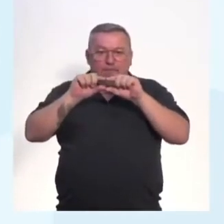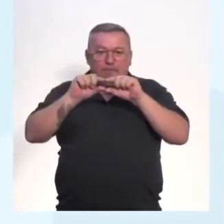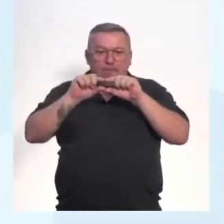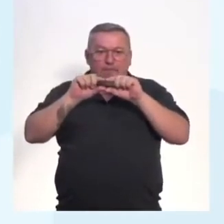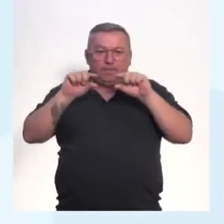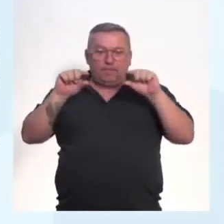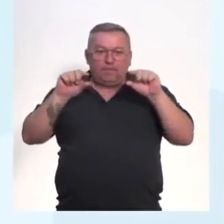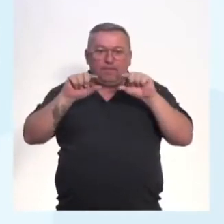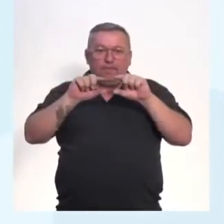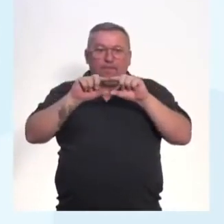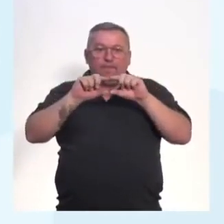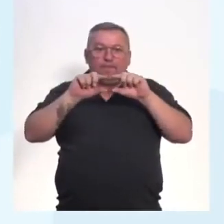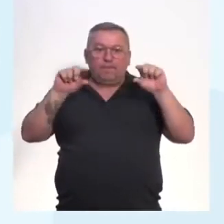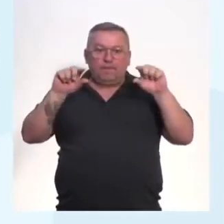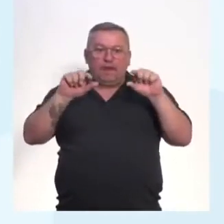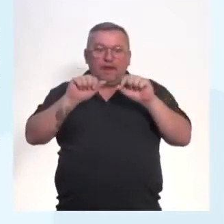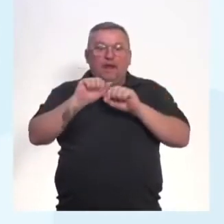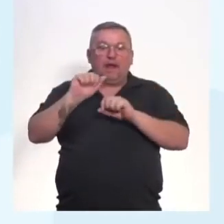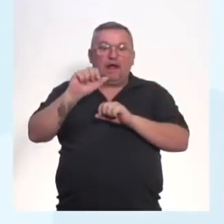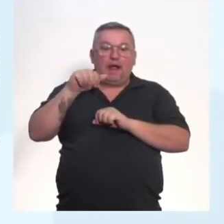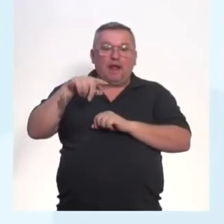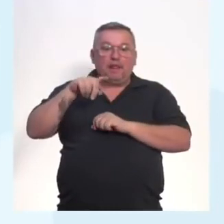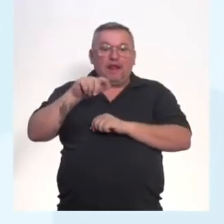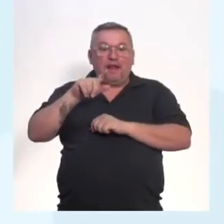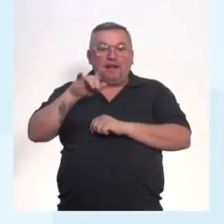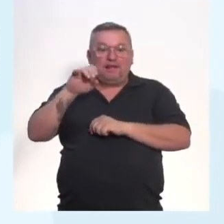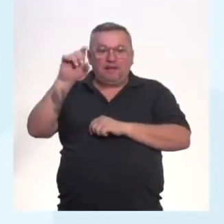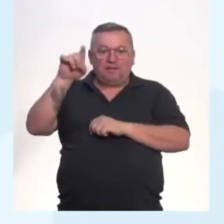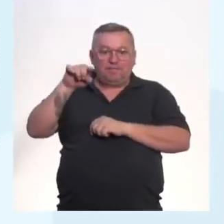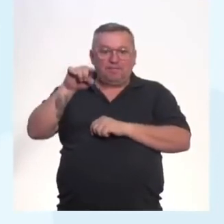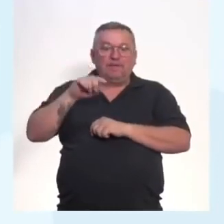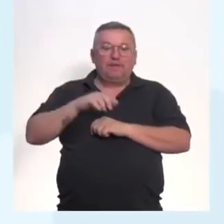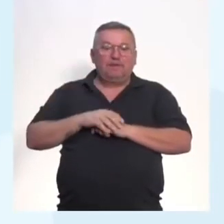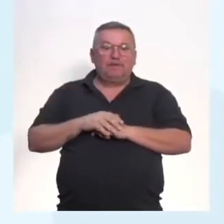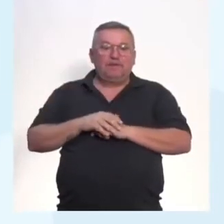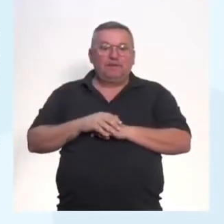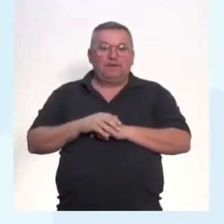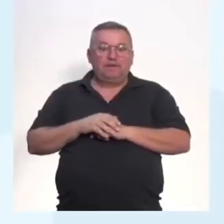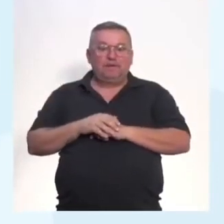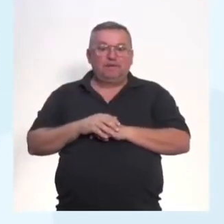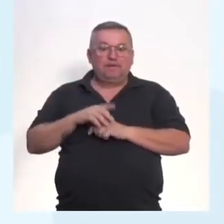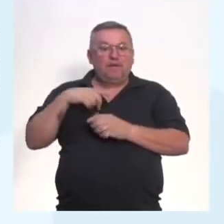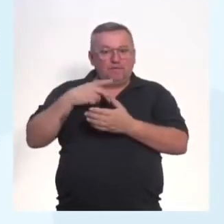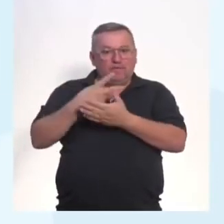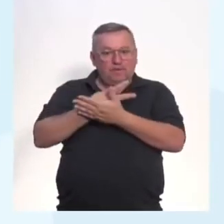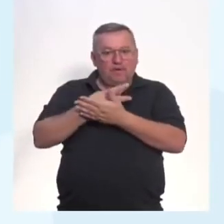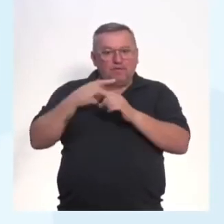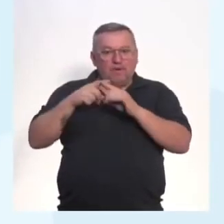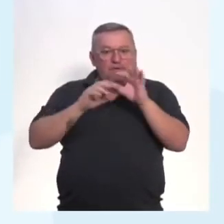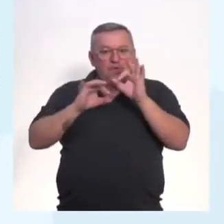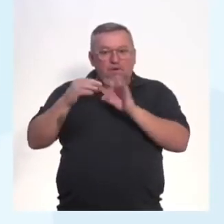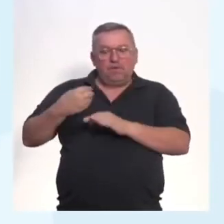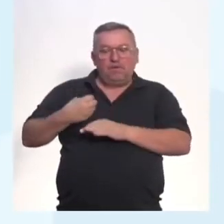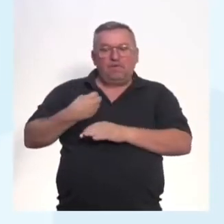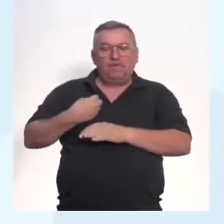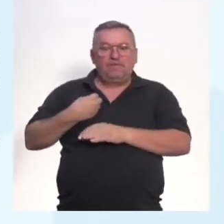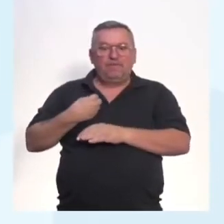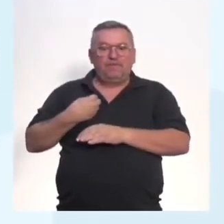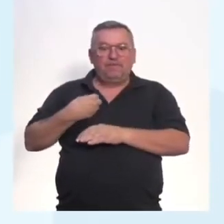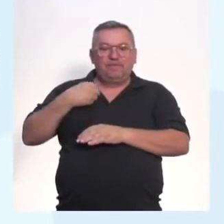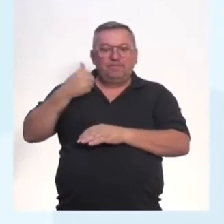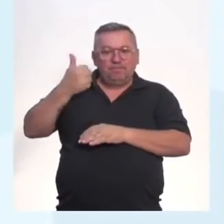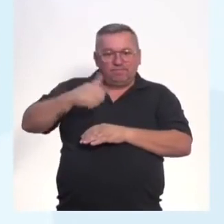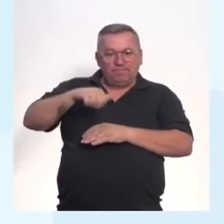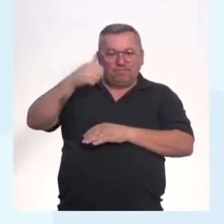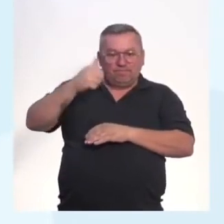tem que ser analise sem o acento, tá? Se não tá análise, então é analise. A gente erra, mas a gente arruma ao vivo. Isso aí.